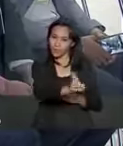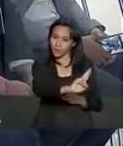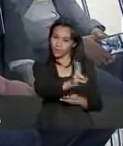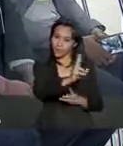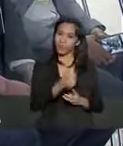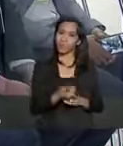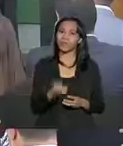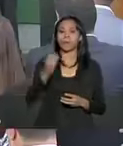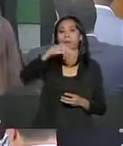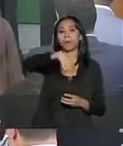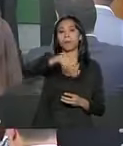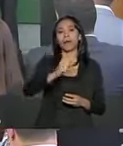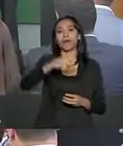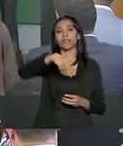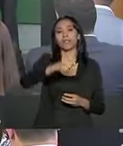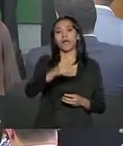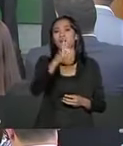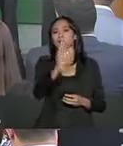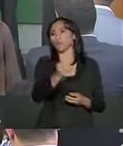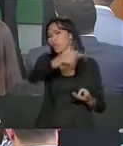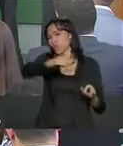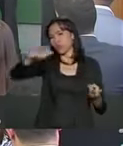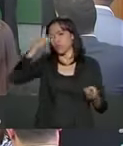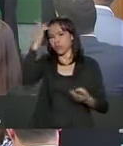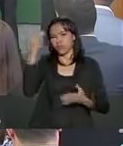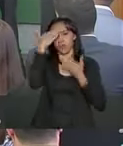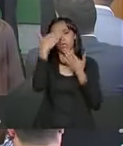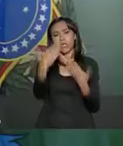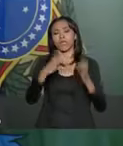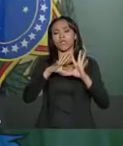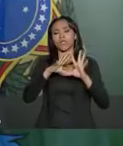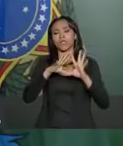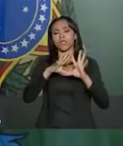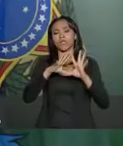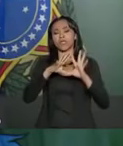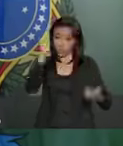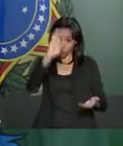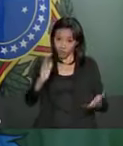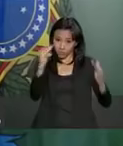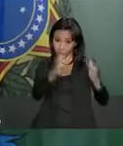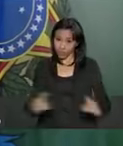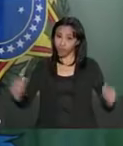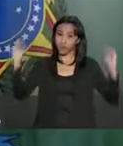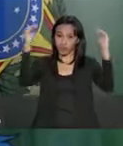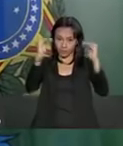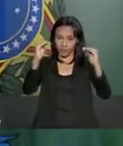tranquilo. Manato, entre outros. Muito obrigado a todos e Brasil acima de tudo.